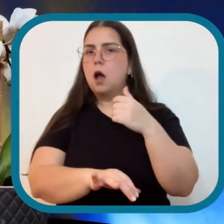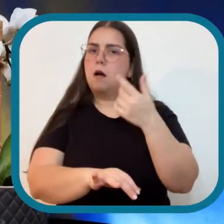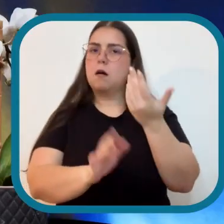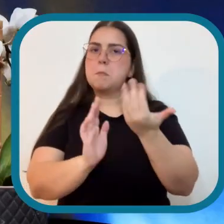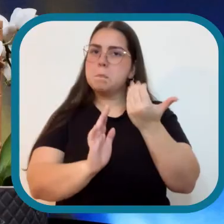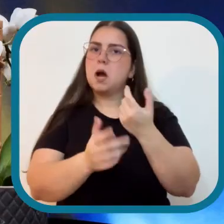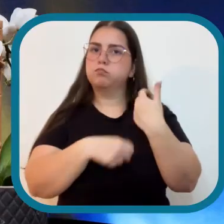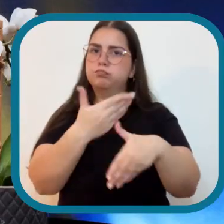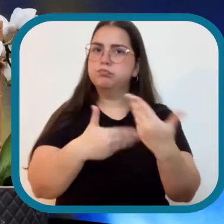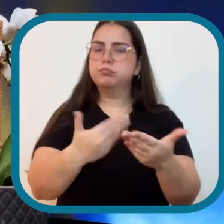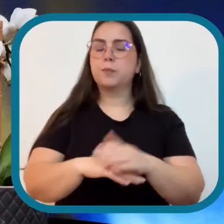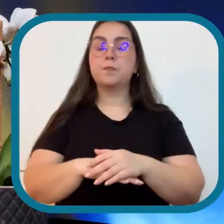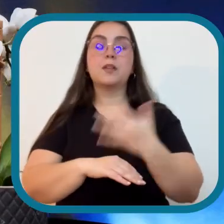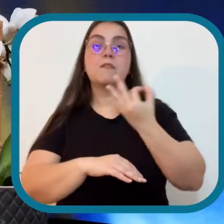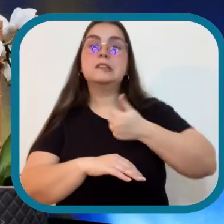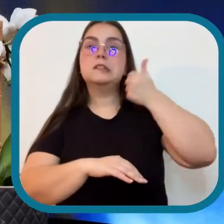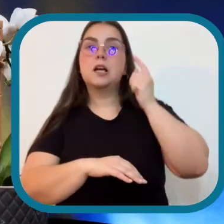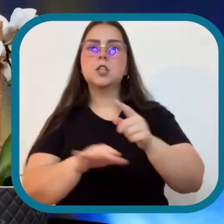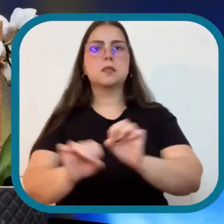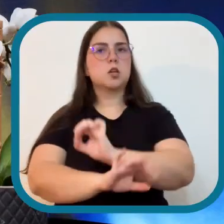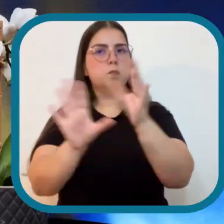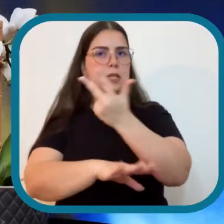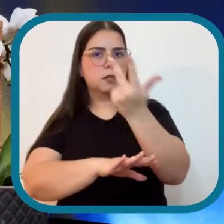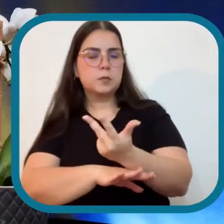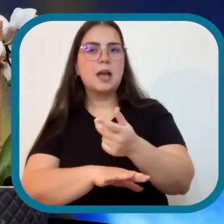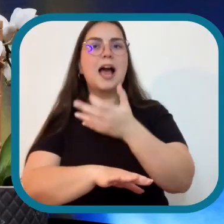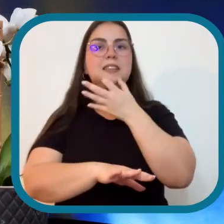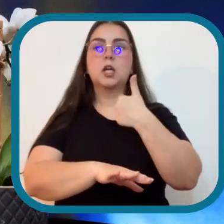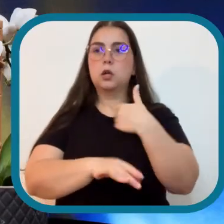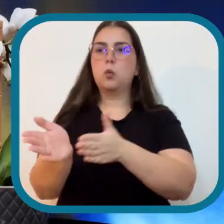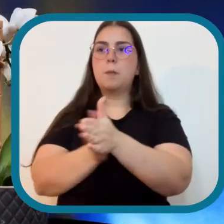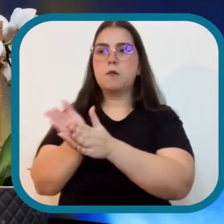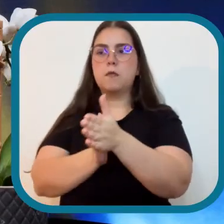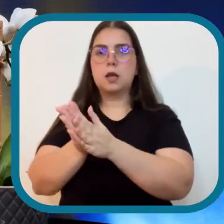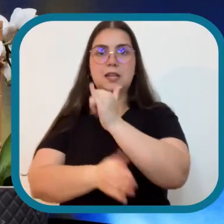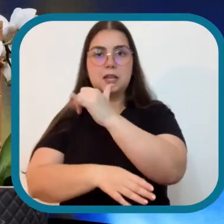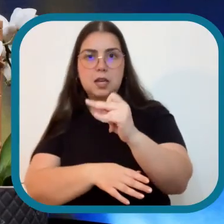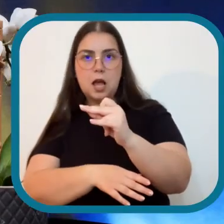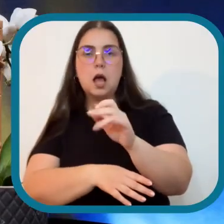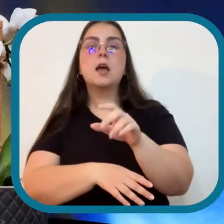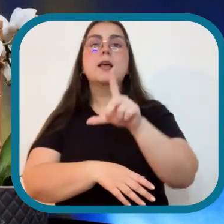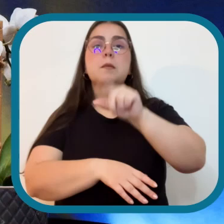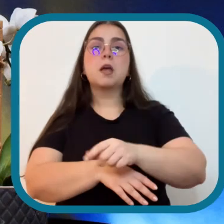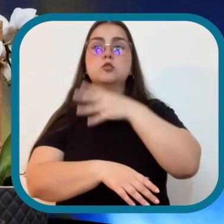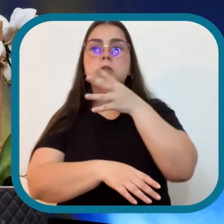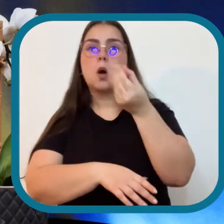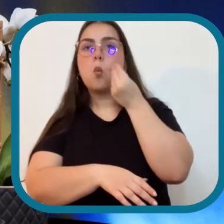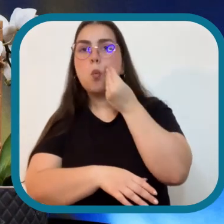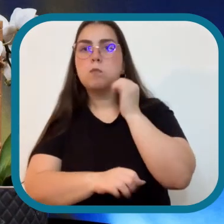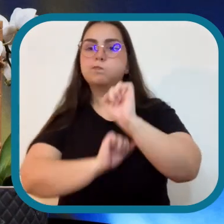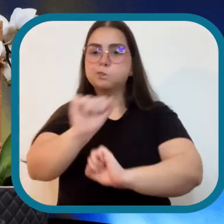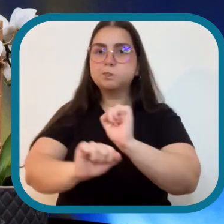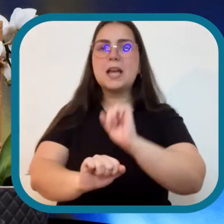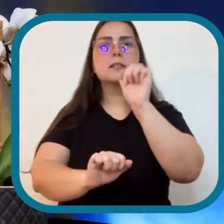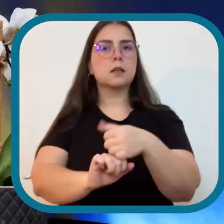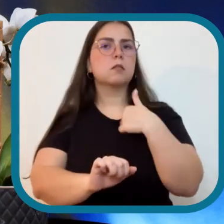acho que, acima de tudo, é necessário uma transparência completa. Se estou a utilizar a inteligência artificial, explicar de alguma forma e de uma forma clara e transparente